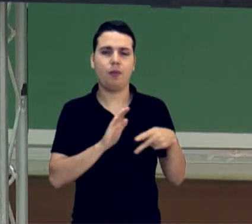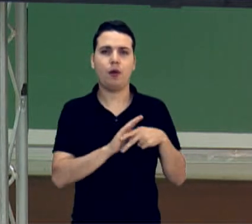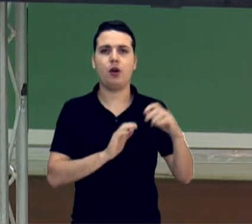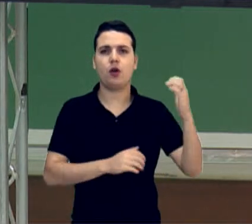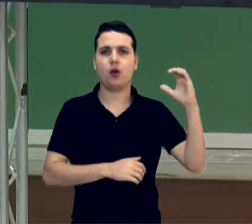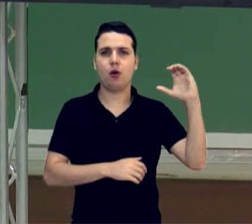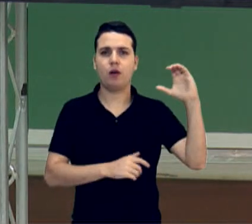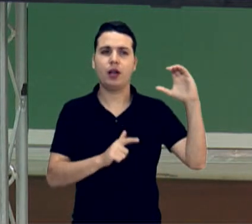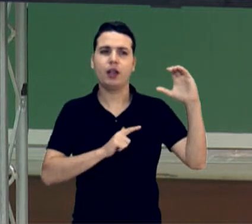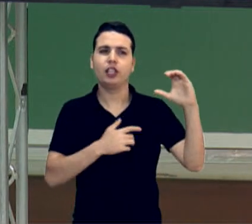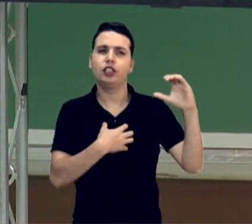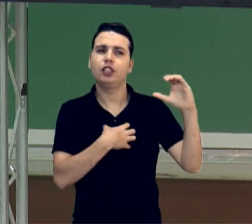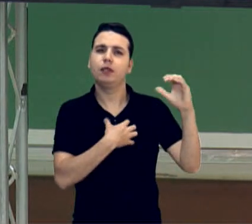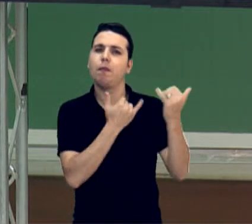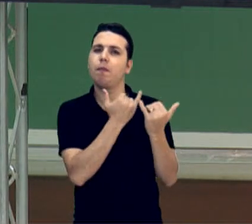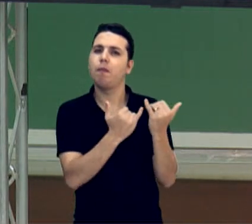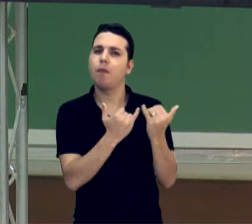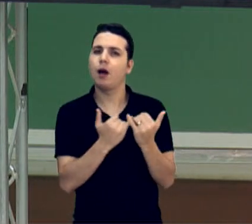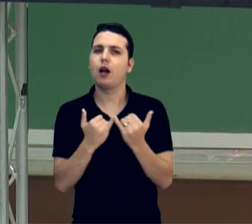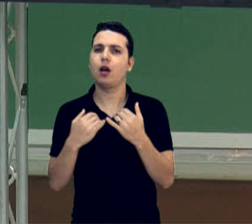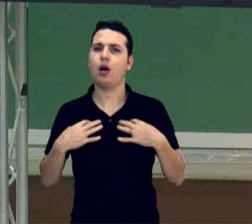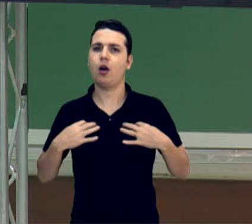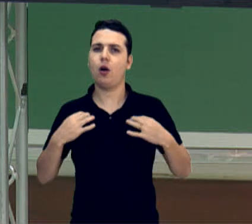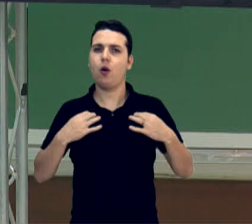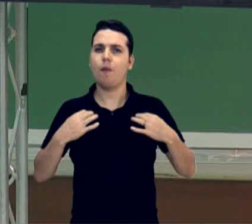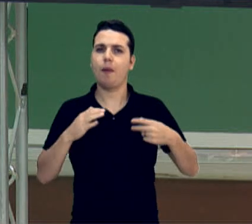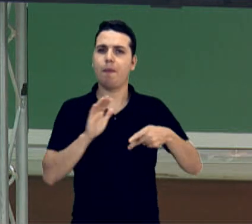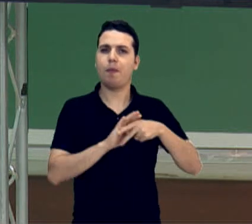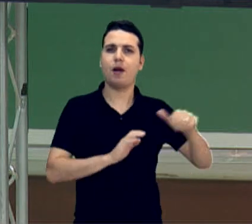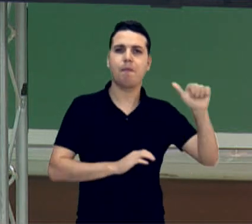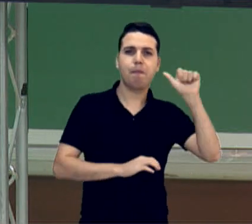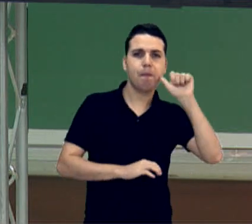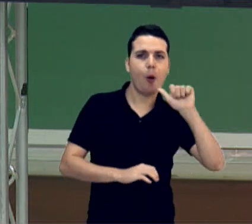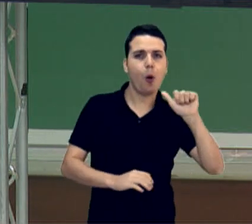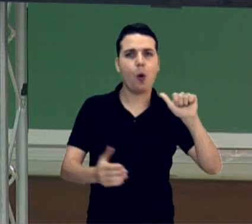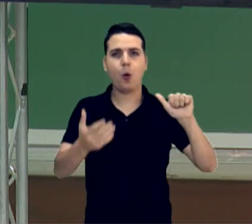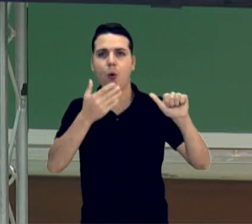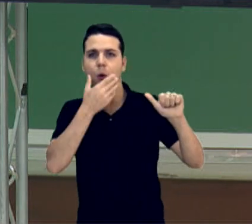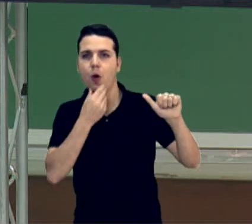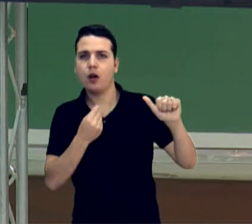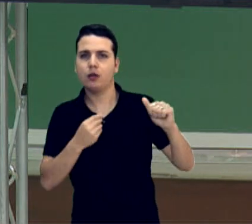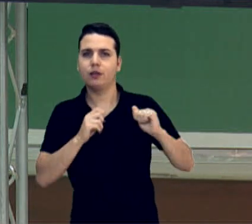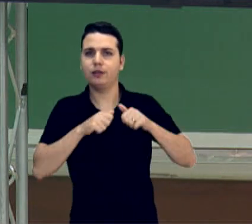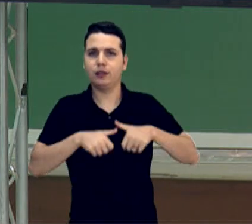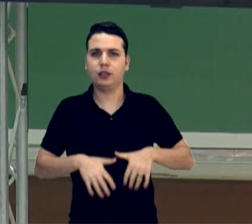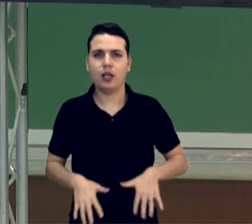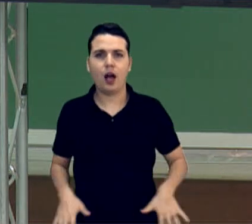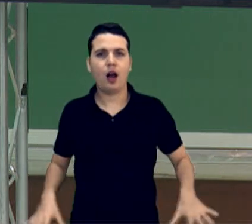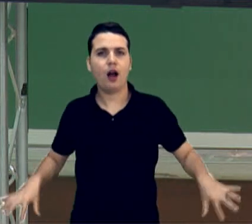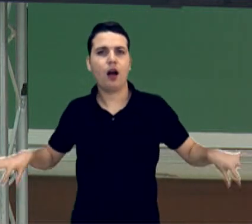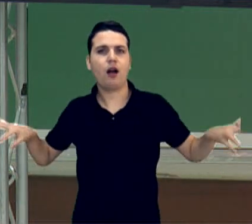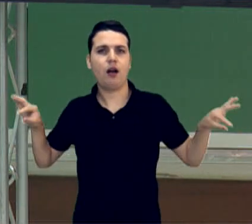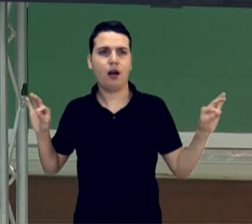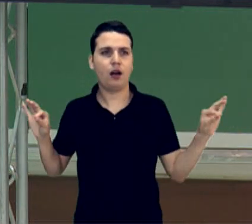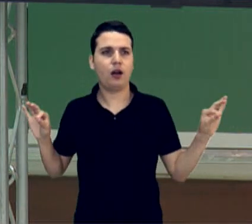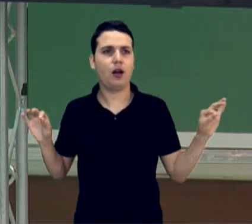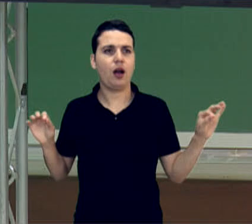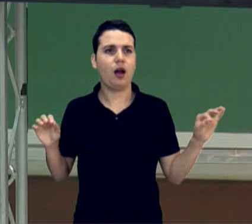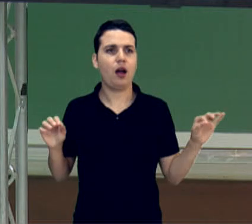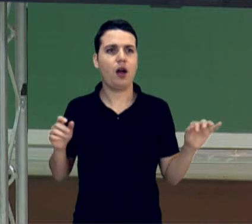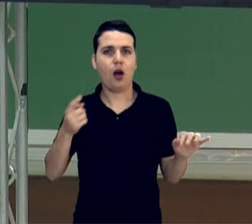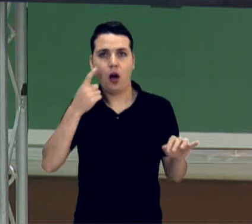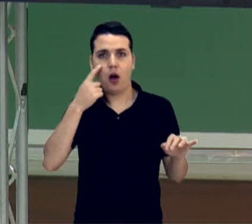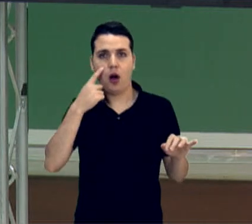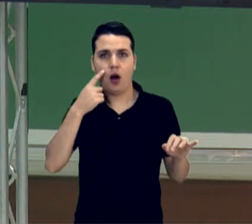certa semelhança com a roupa da prenda e do peão, né? Ali a saia volumosa, porém, olha, a prenda